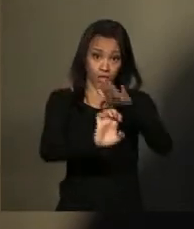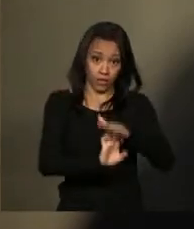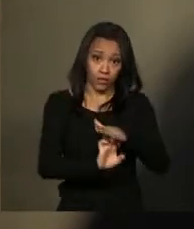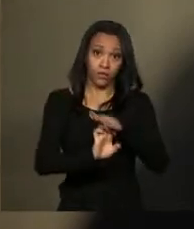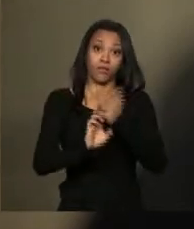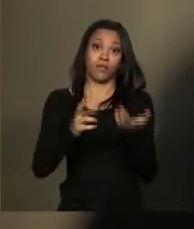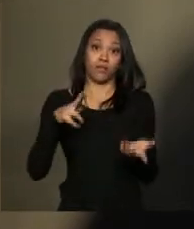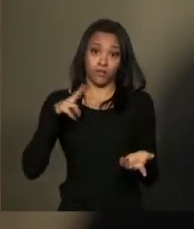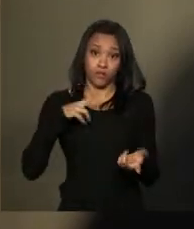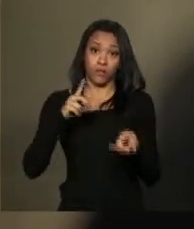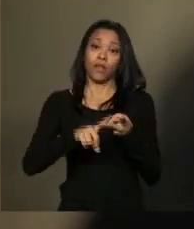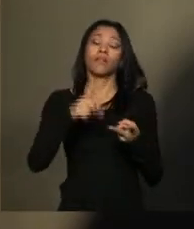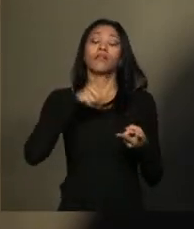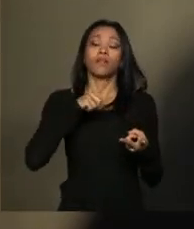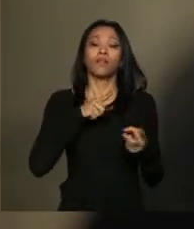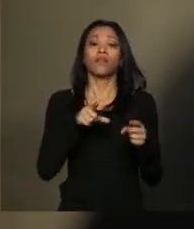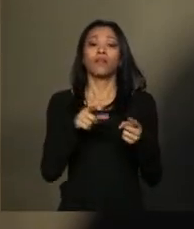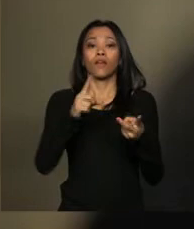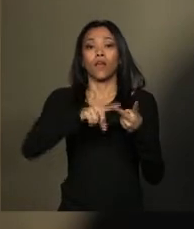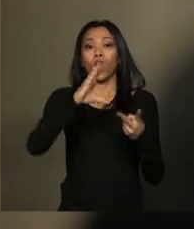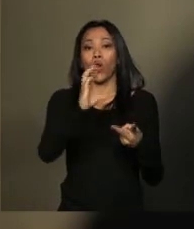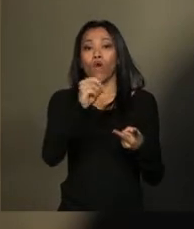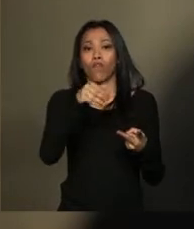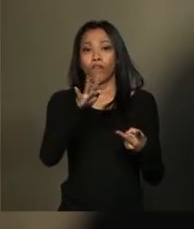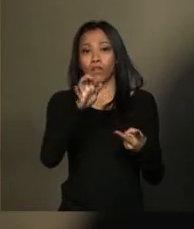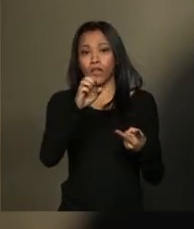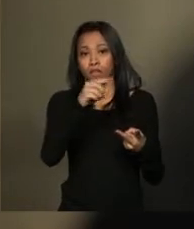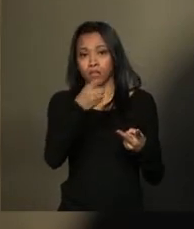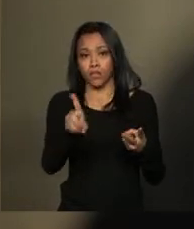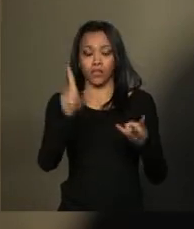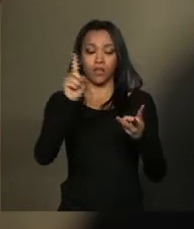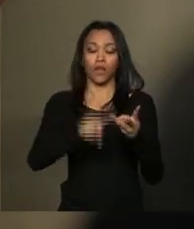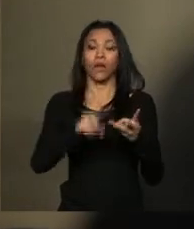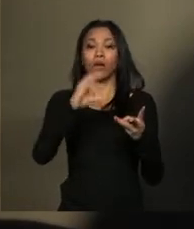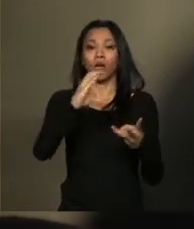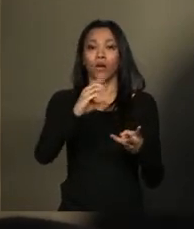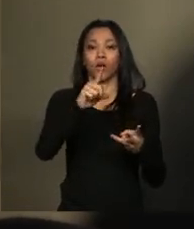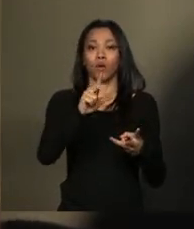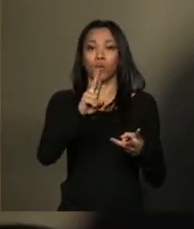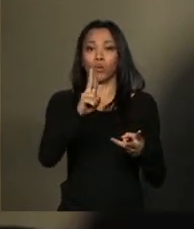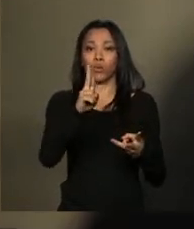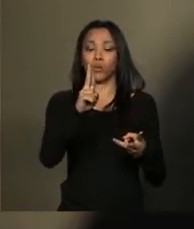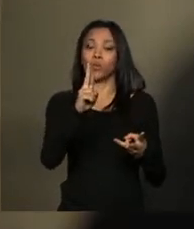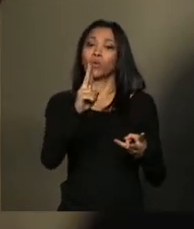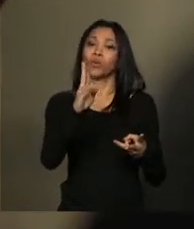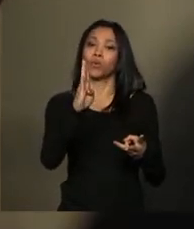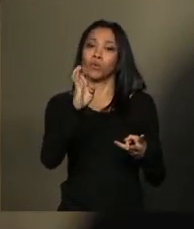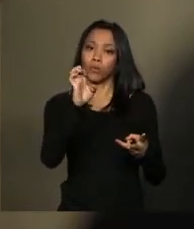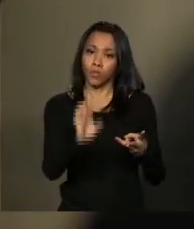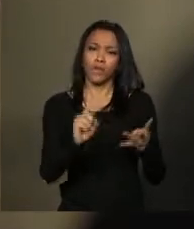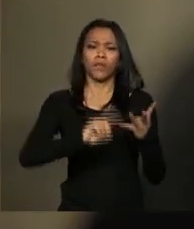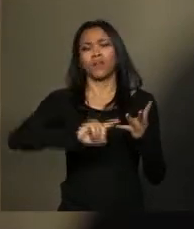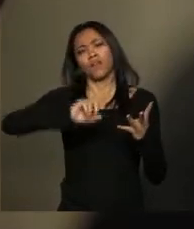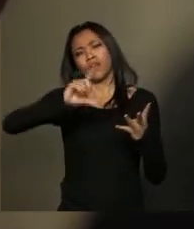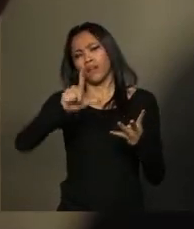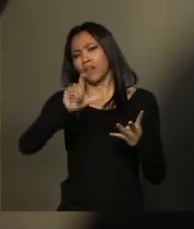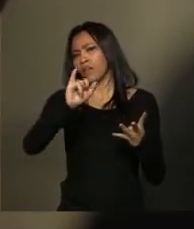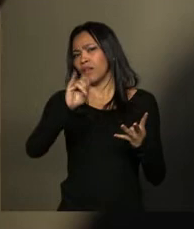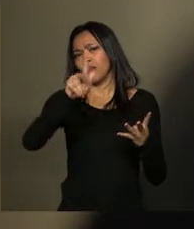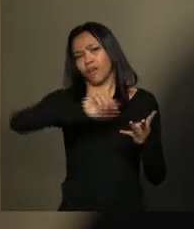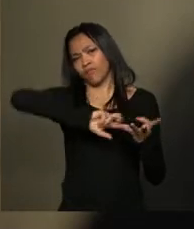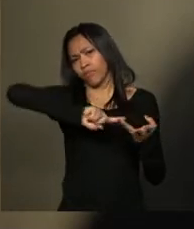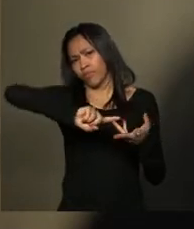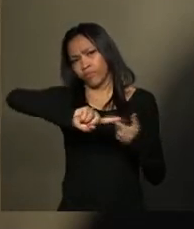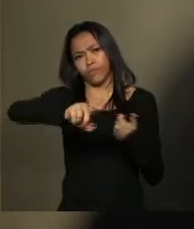confederações, federações, clubes, ligas. Ou seja, qual será o papel de uma federação de vôlei